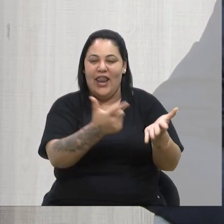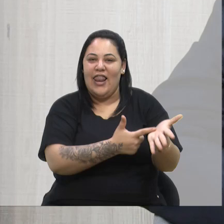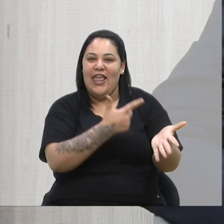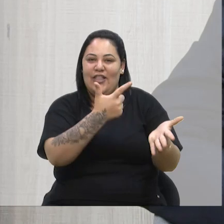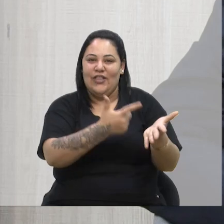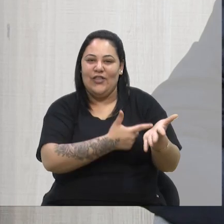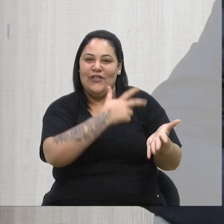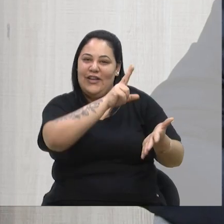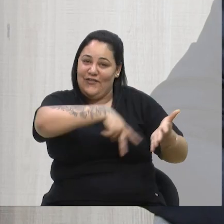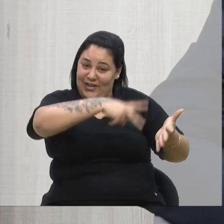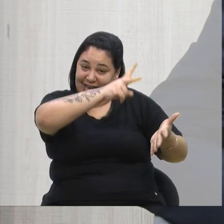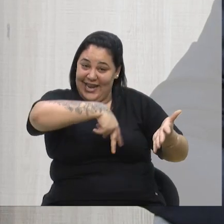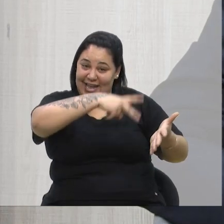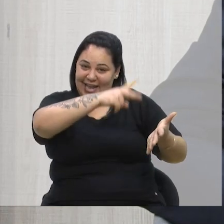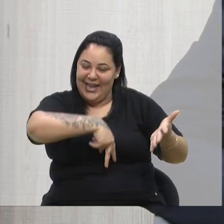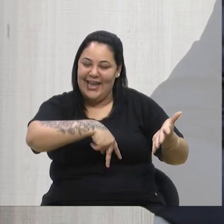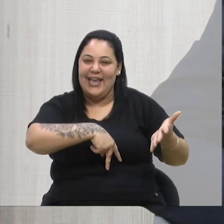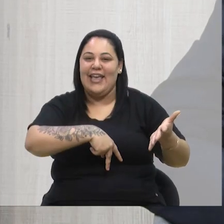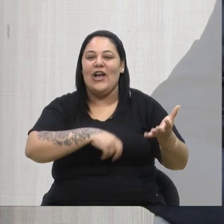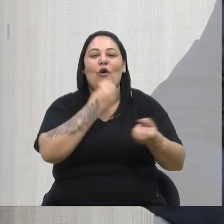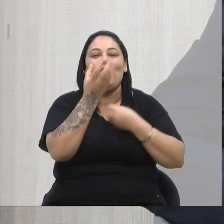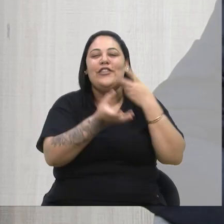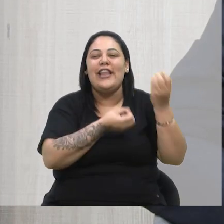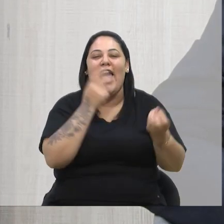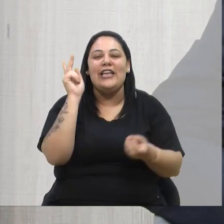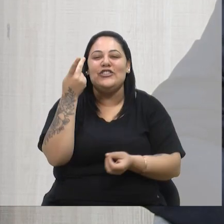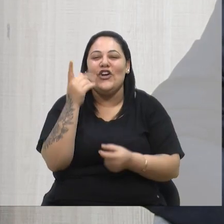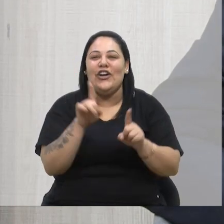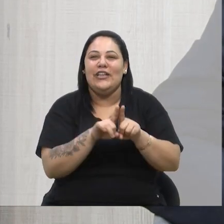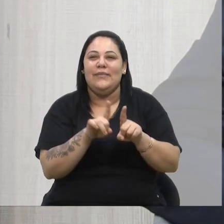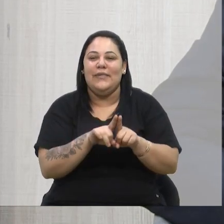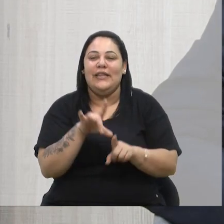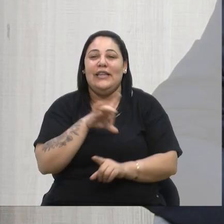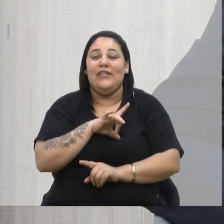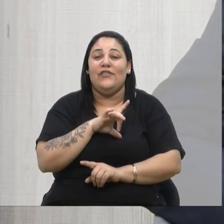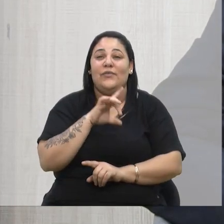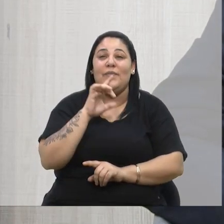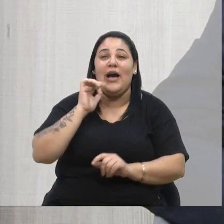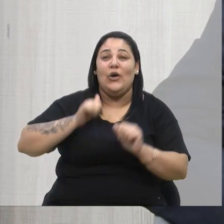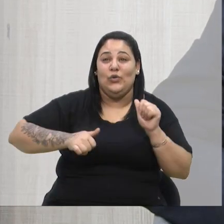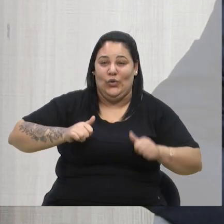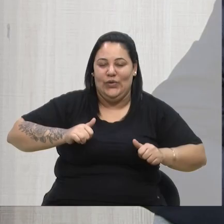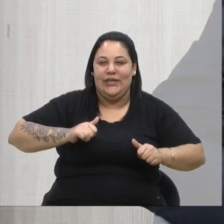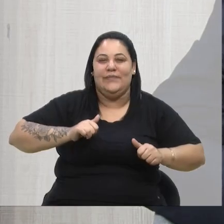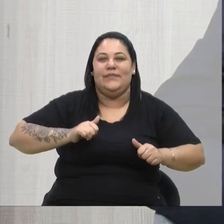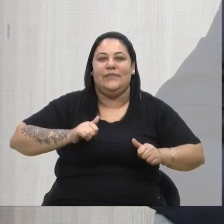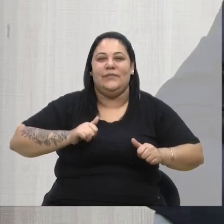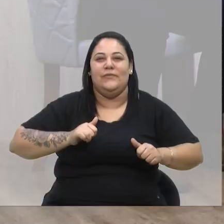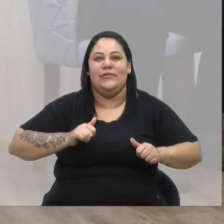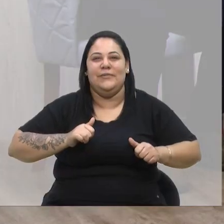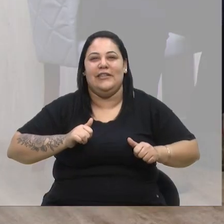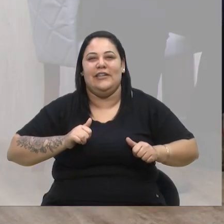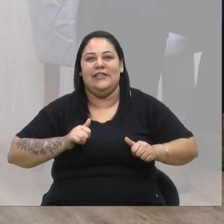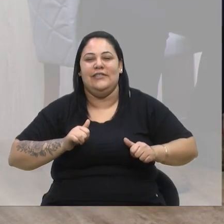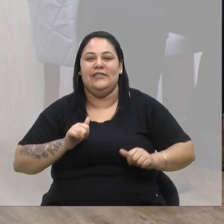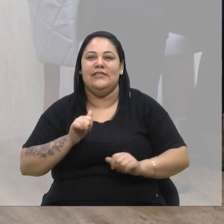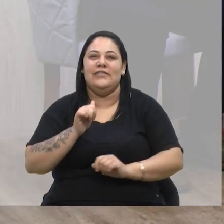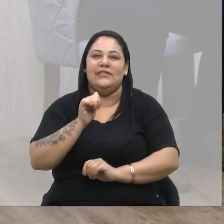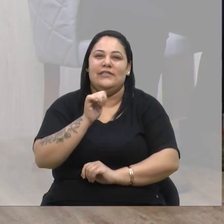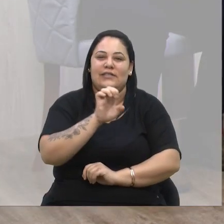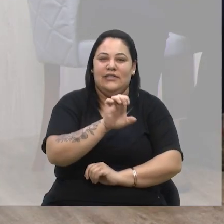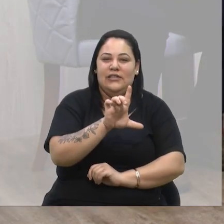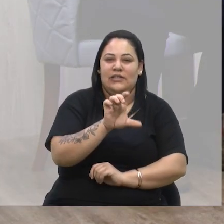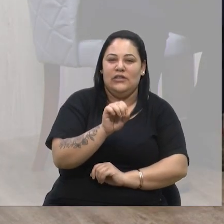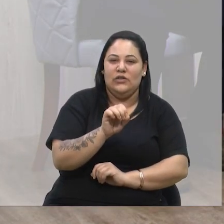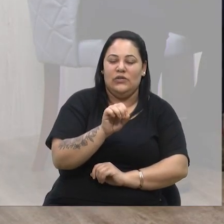história. Eu vou lembrar aqui da conhecidíssima escritora Elô Bassichetti, que, no bom sentido, insiste